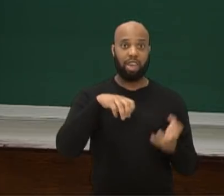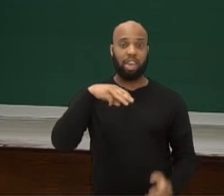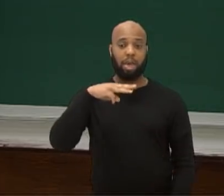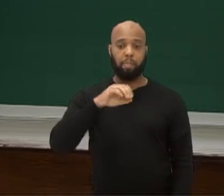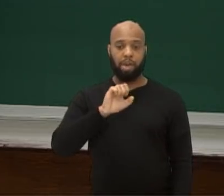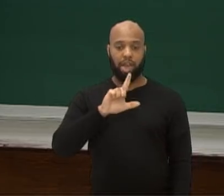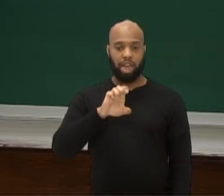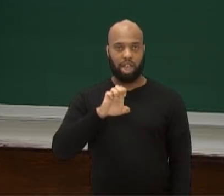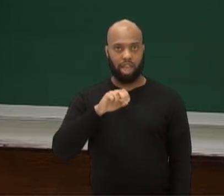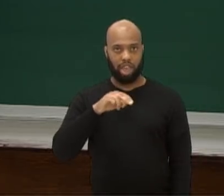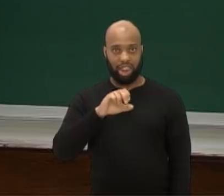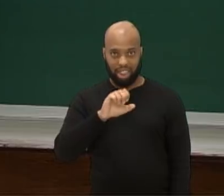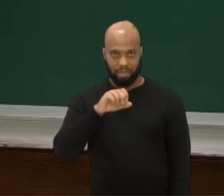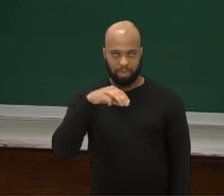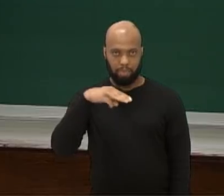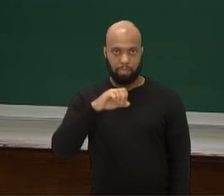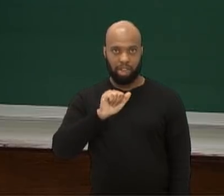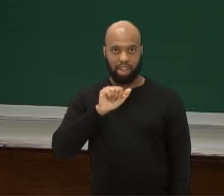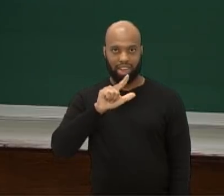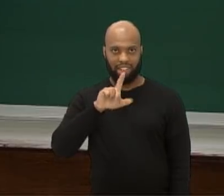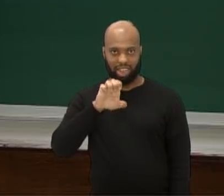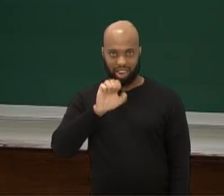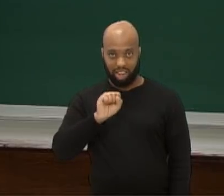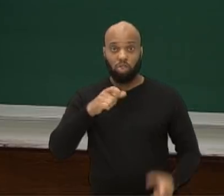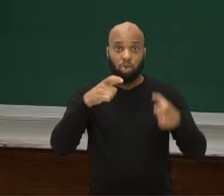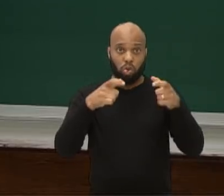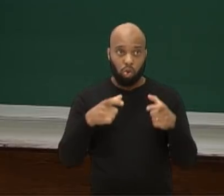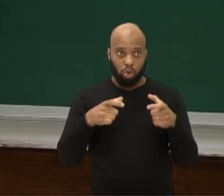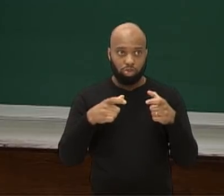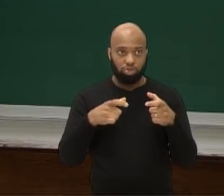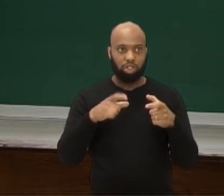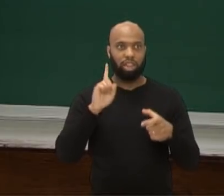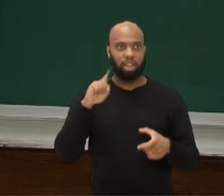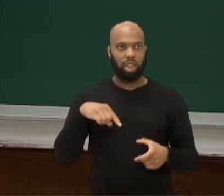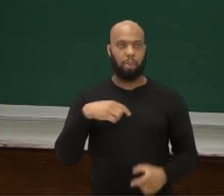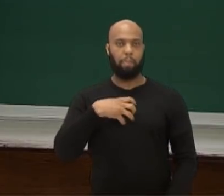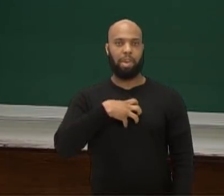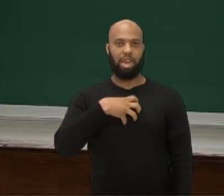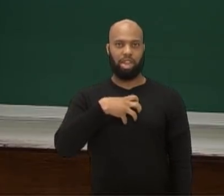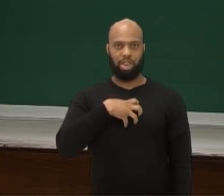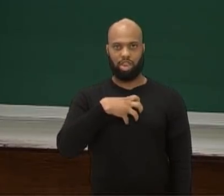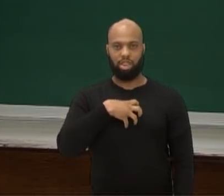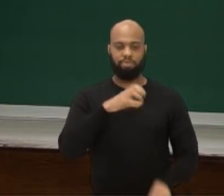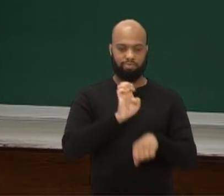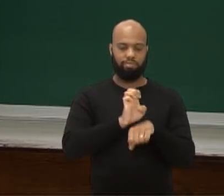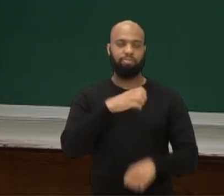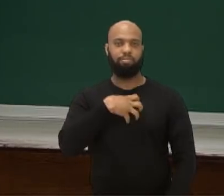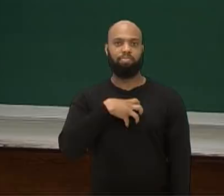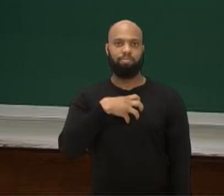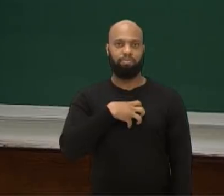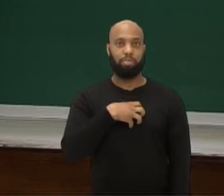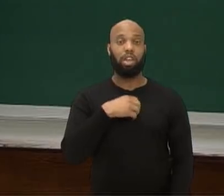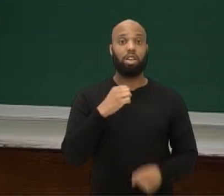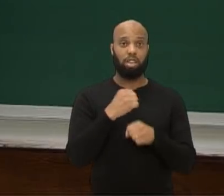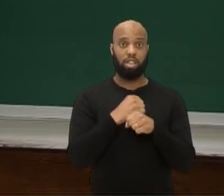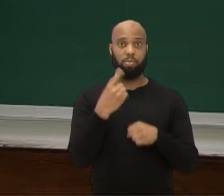em 1835 na Bahia. Ok? Vamos lá? Vamos em frente?